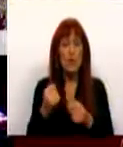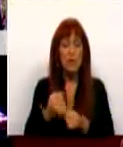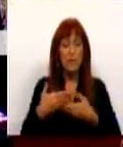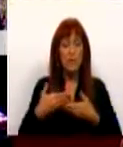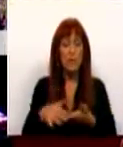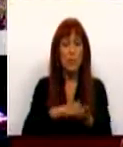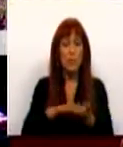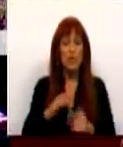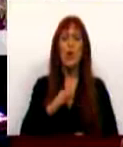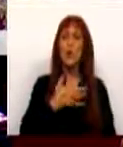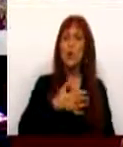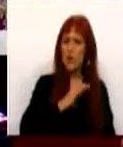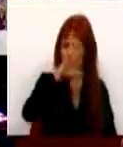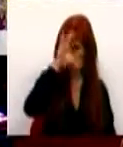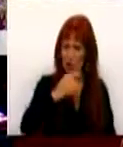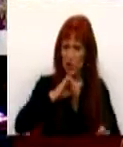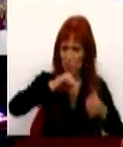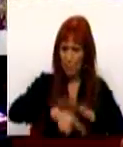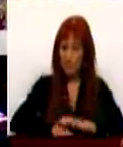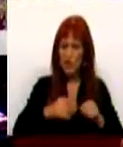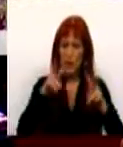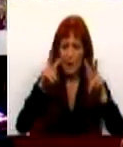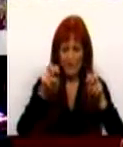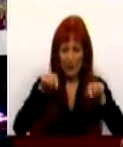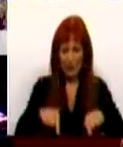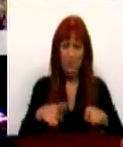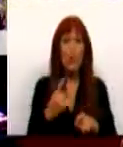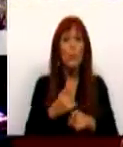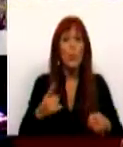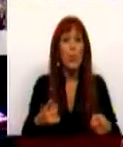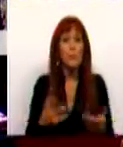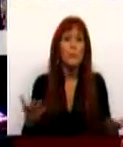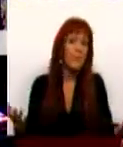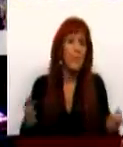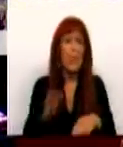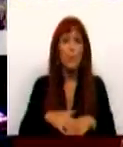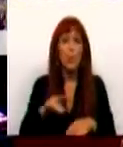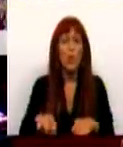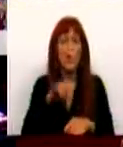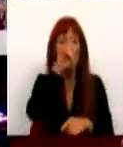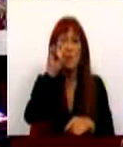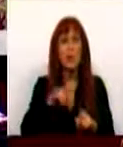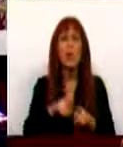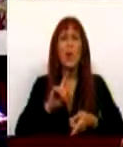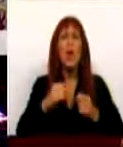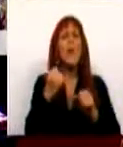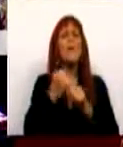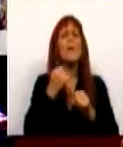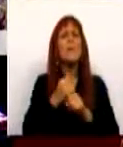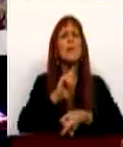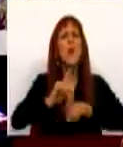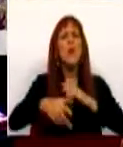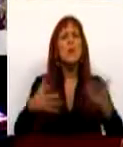Eu gostaria que o Sr. Ministro também aprofundasse esta matéria, até precisamente pela questão daquele papel